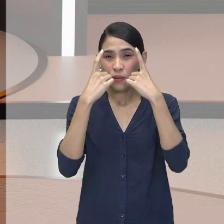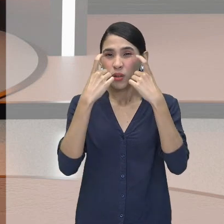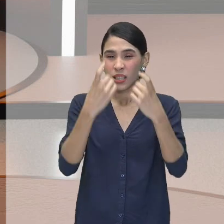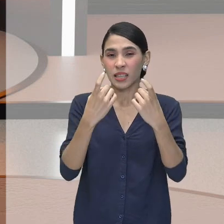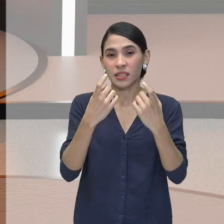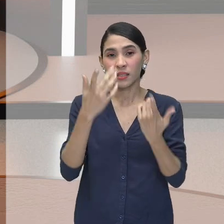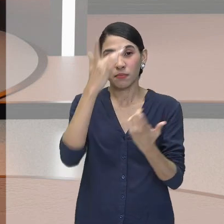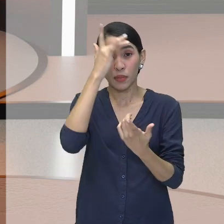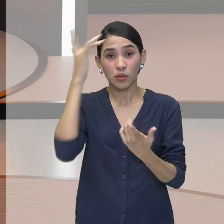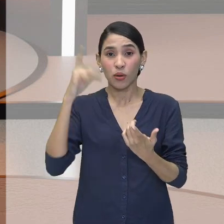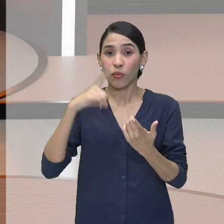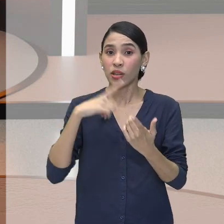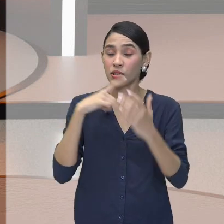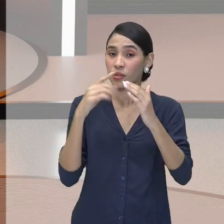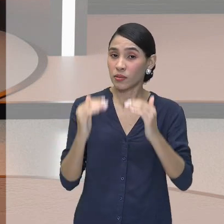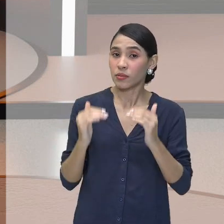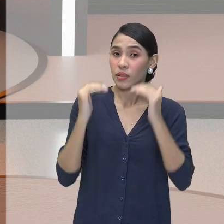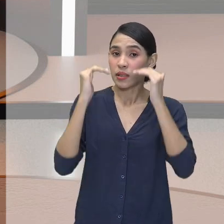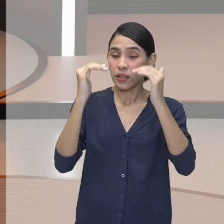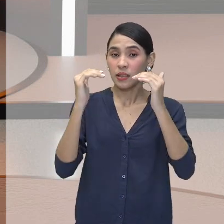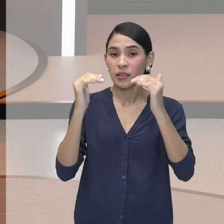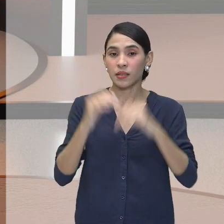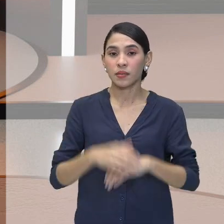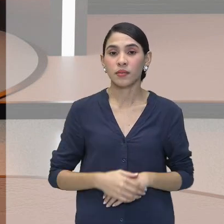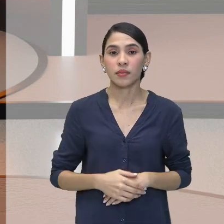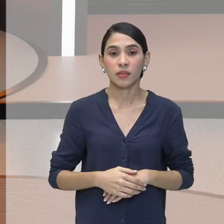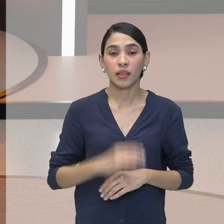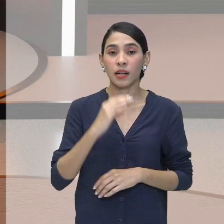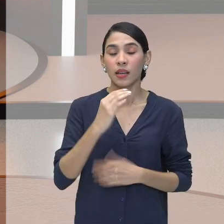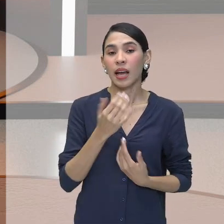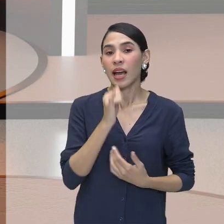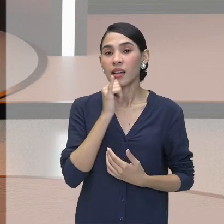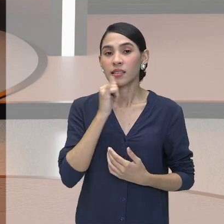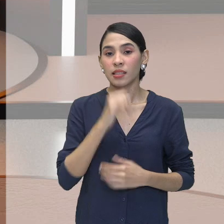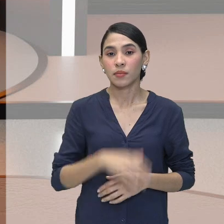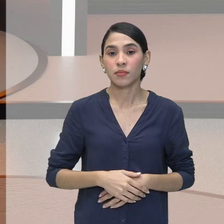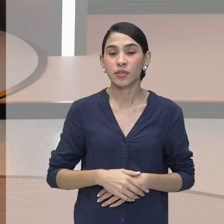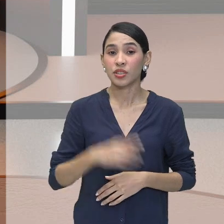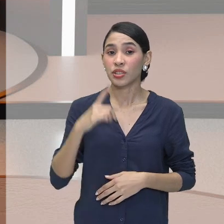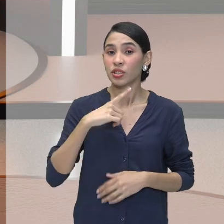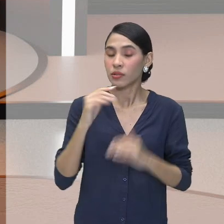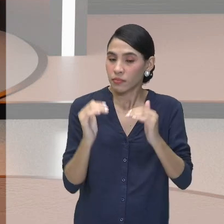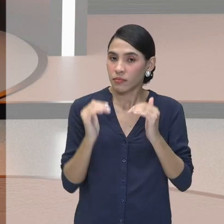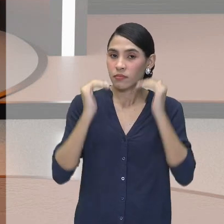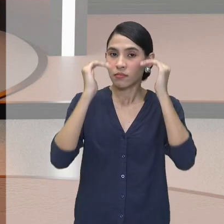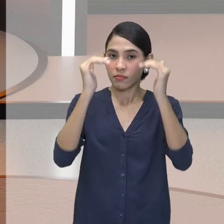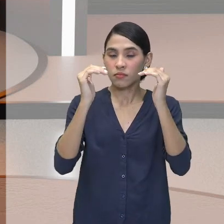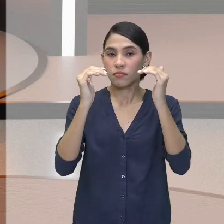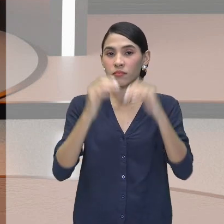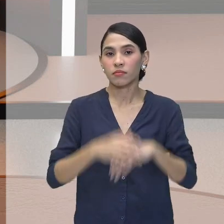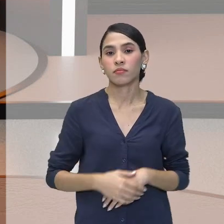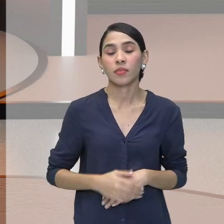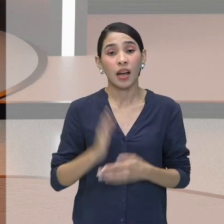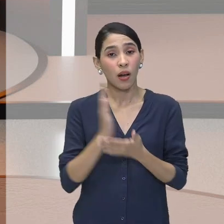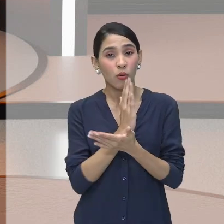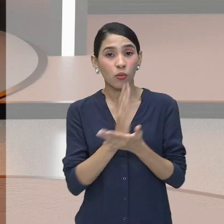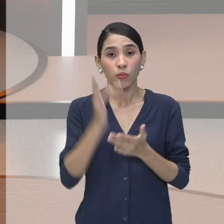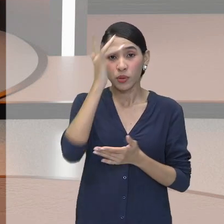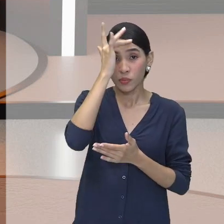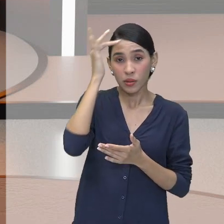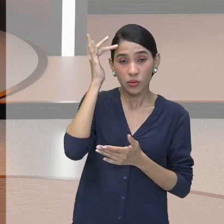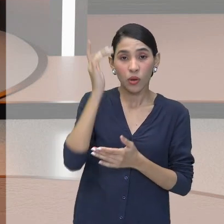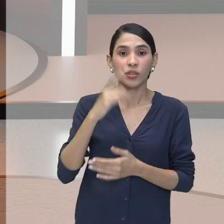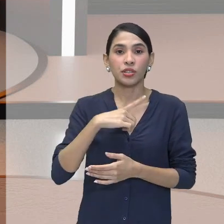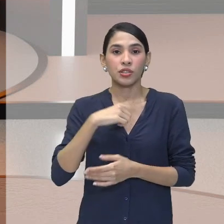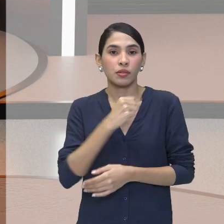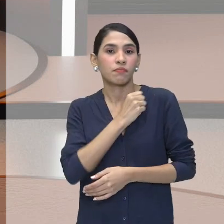cargos inferiores. A palavra não é cargo que eu quero usar, é patente, né? Alguns oficiais de